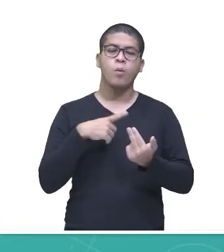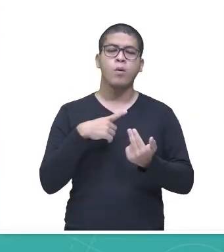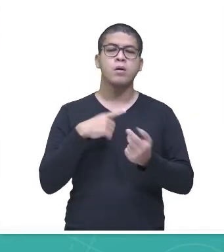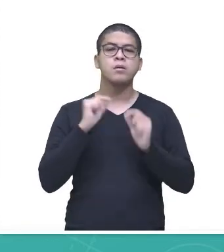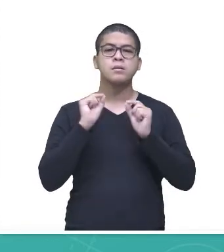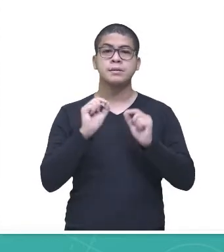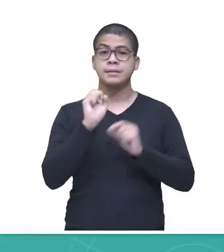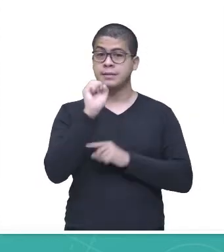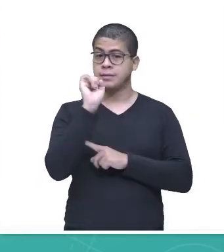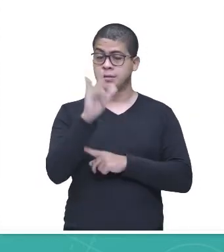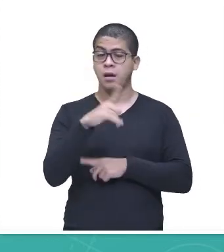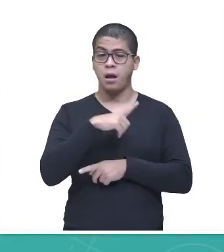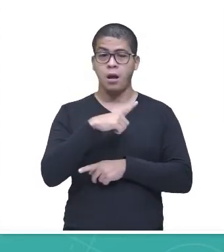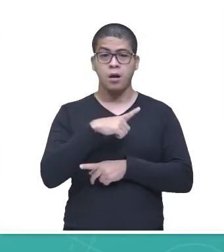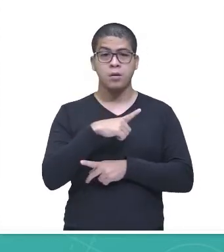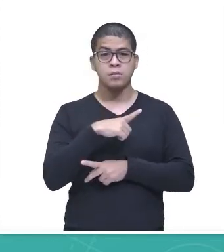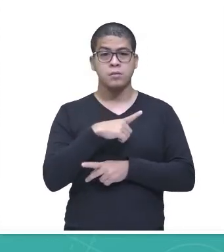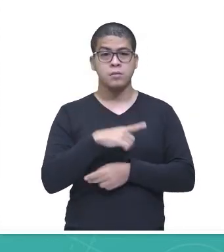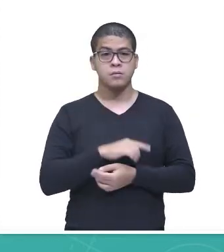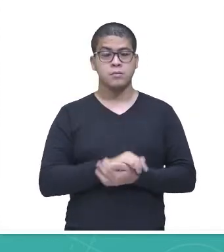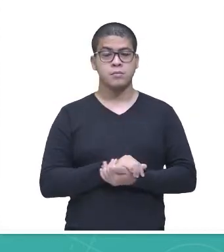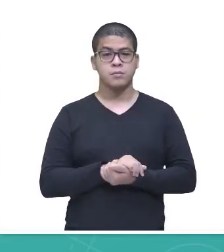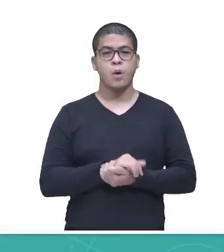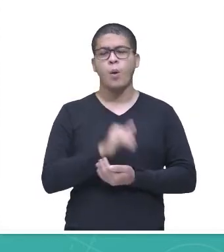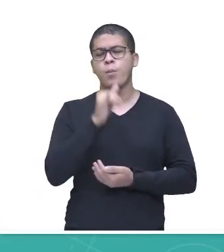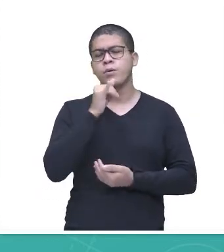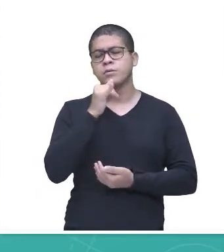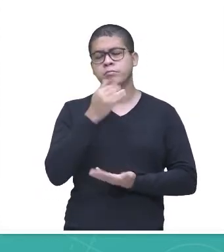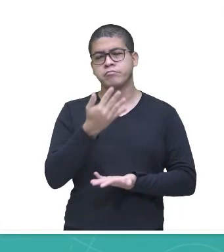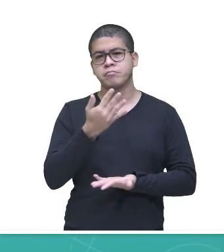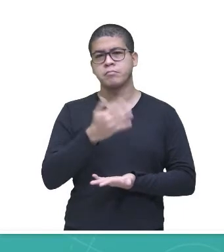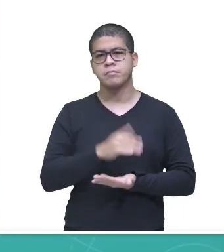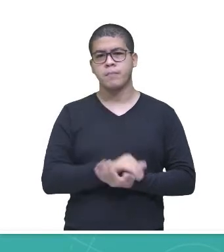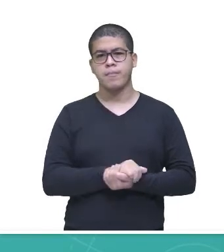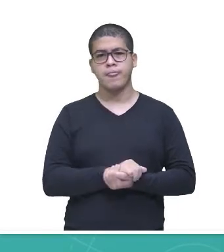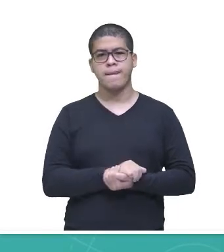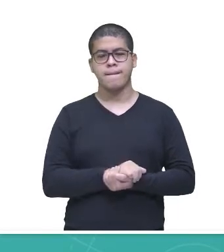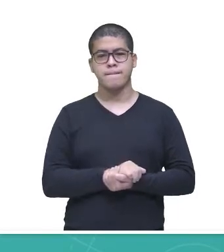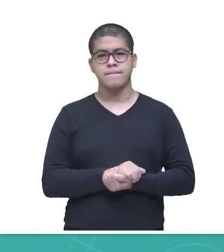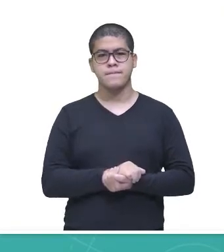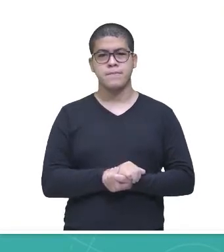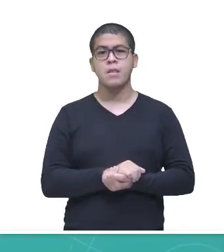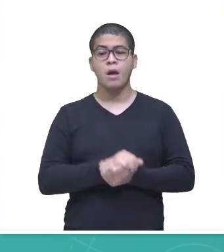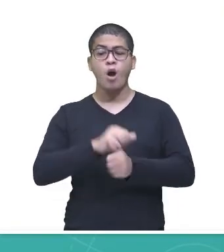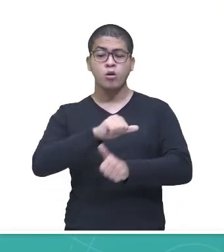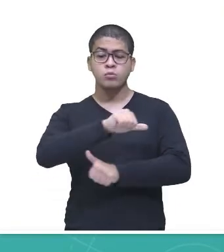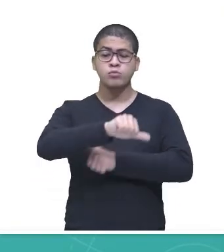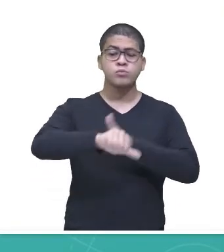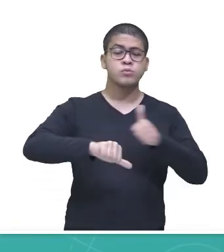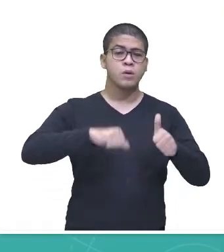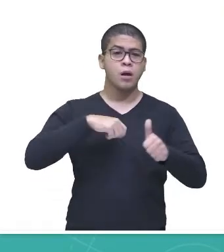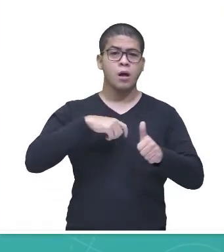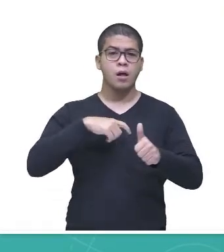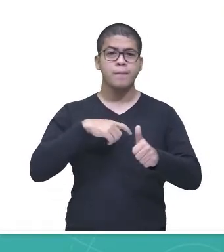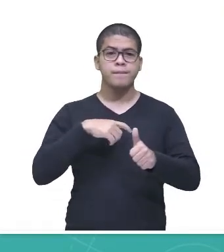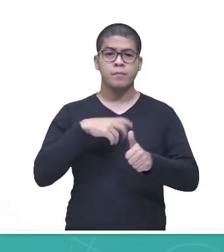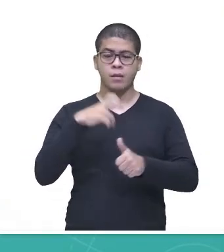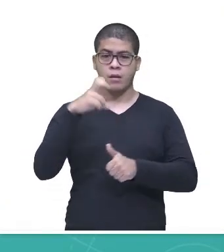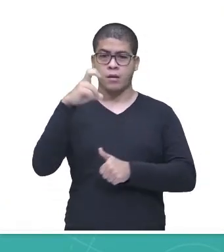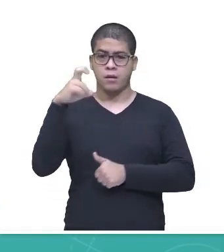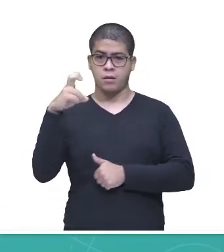gente tivesse, por exemplo, se tivéssemos ao contrário aqui,